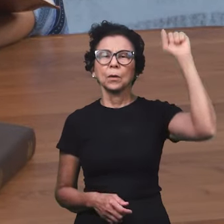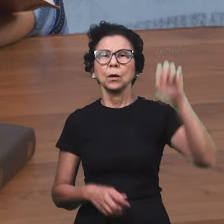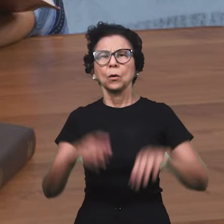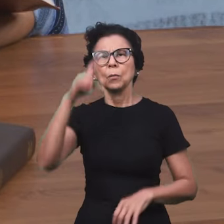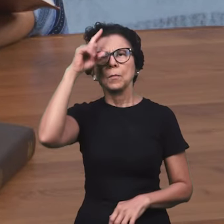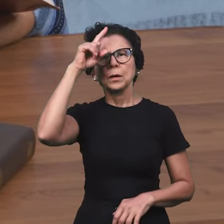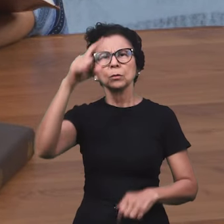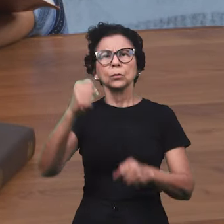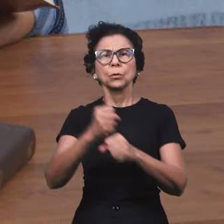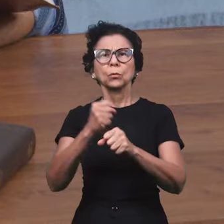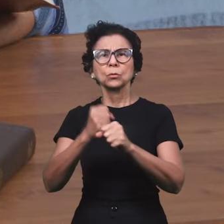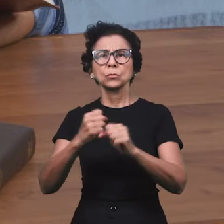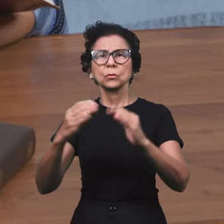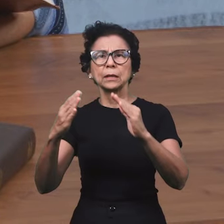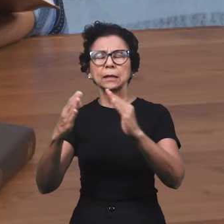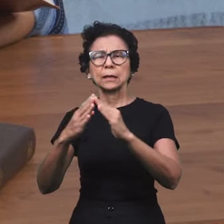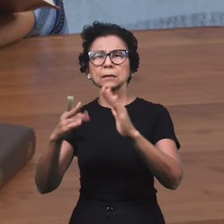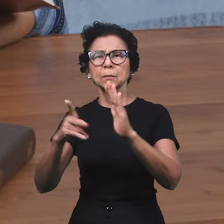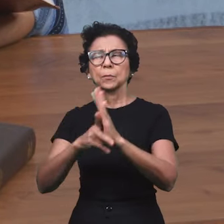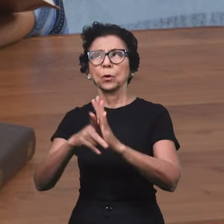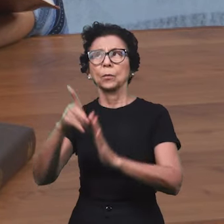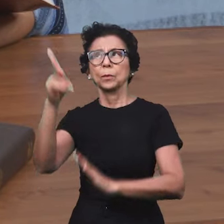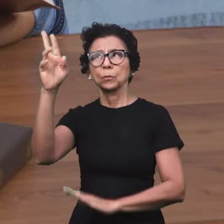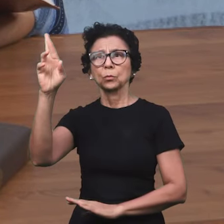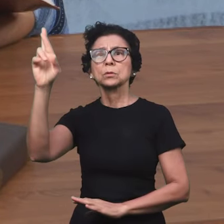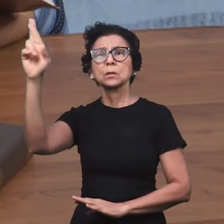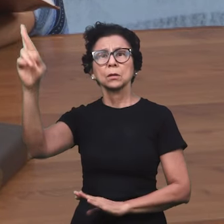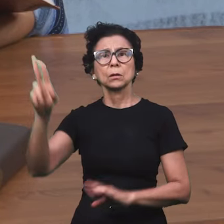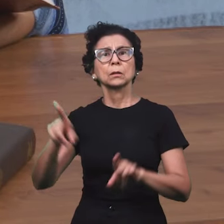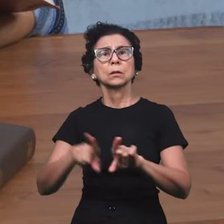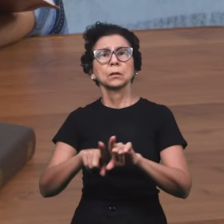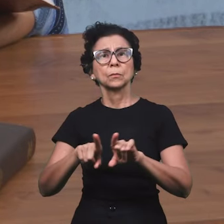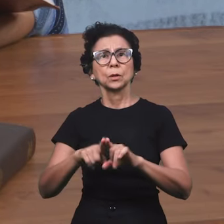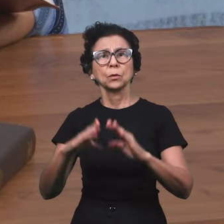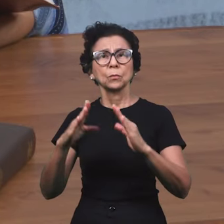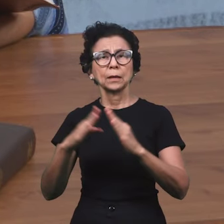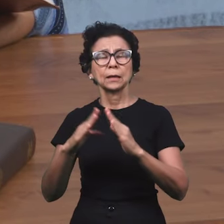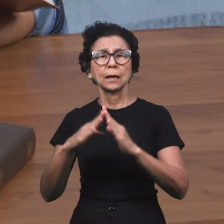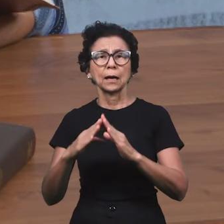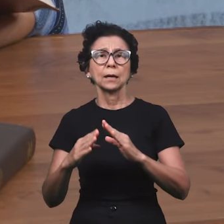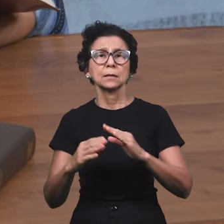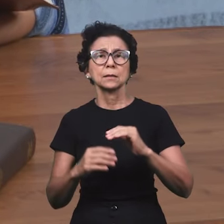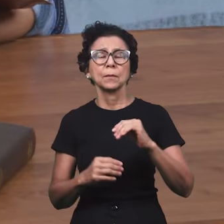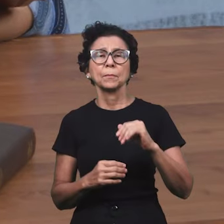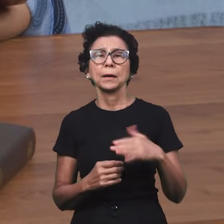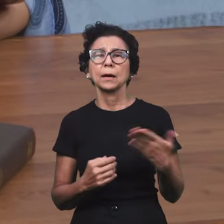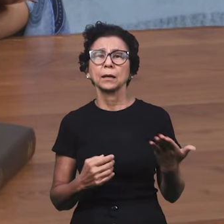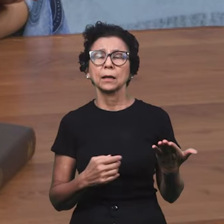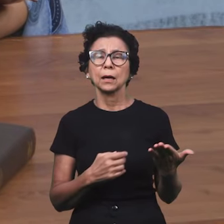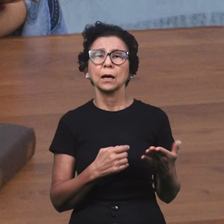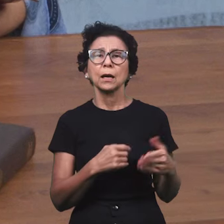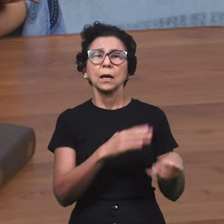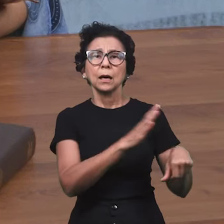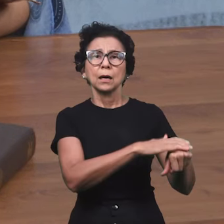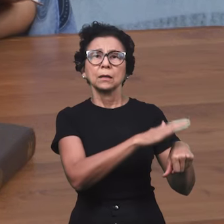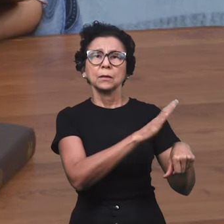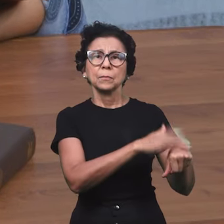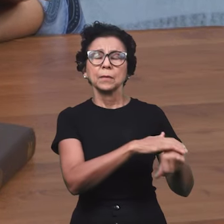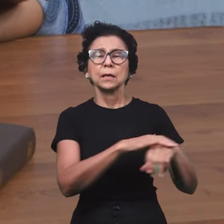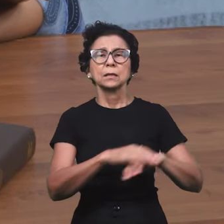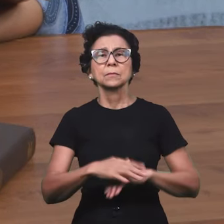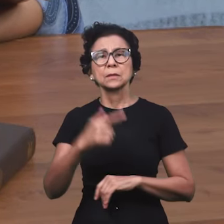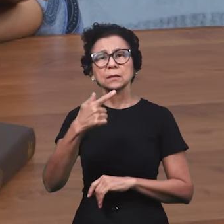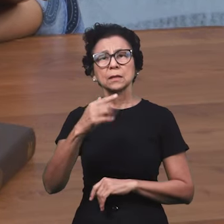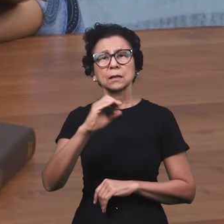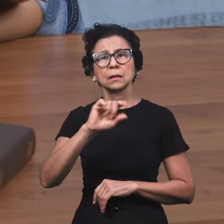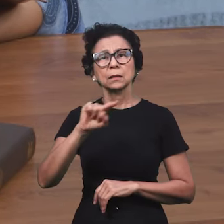casa ao nome do Senhor, como também uma casa para o seu reino. E contou Salomão 70.000 homens